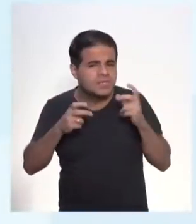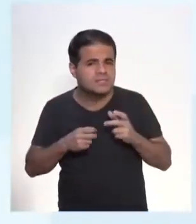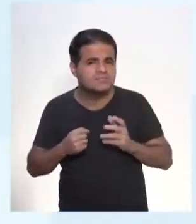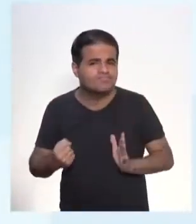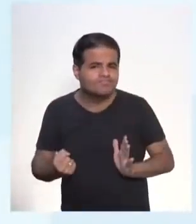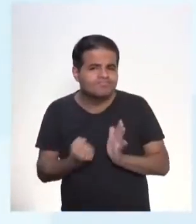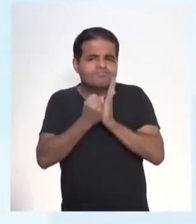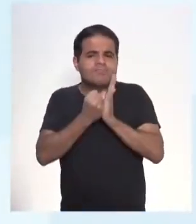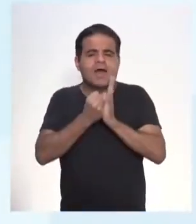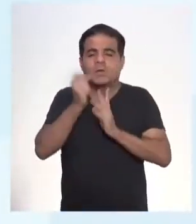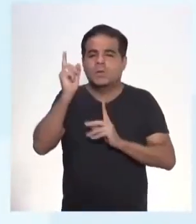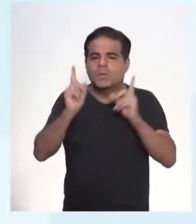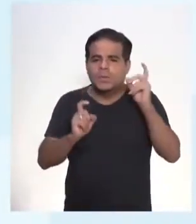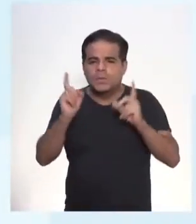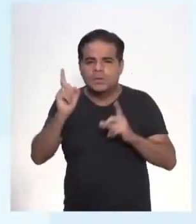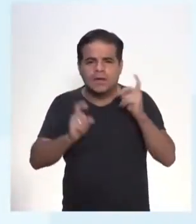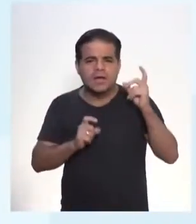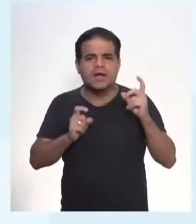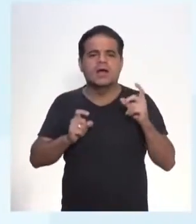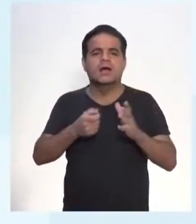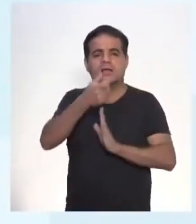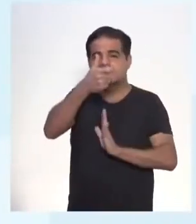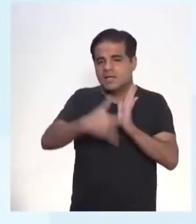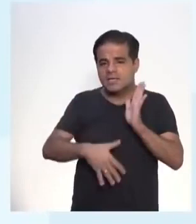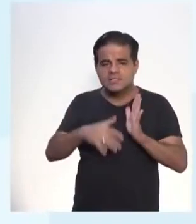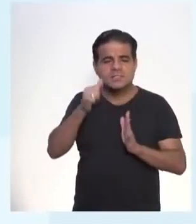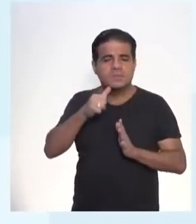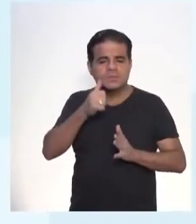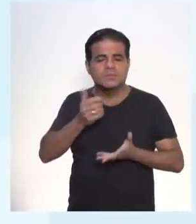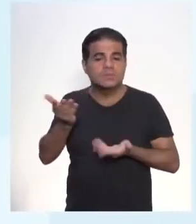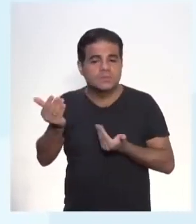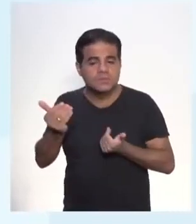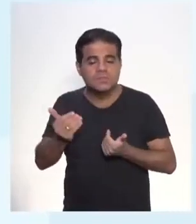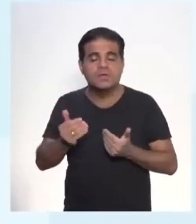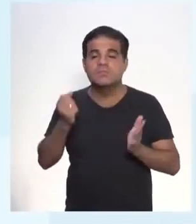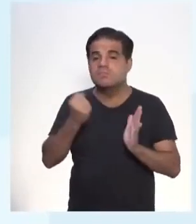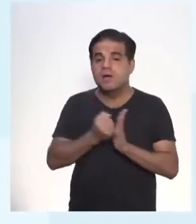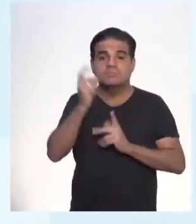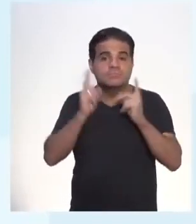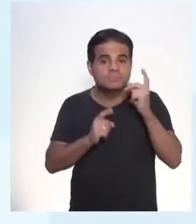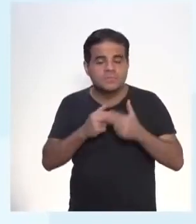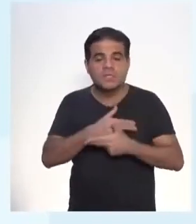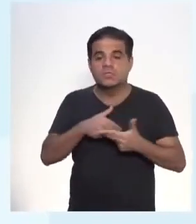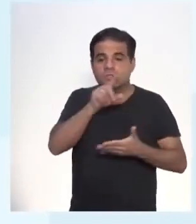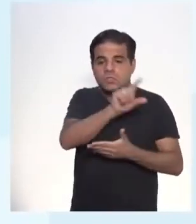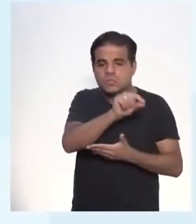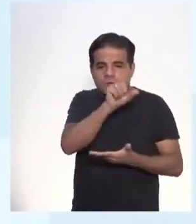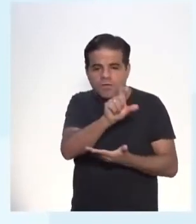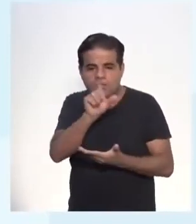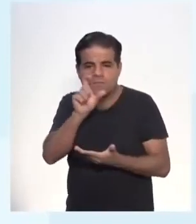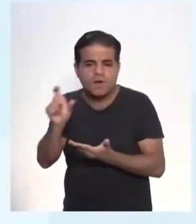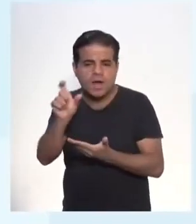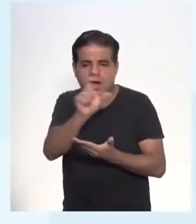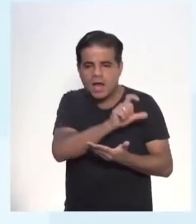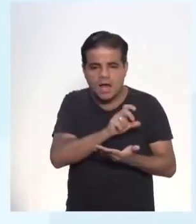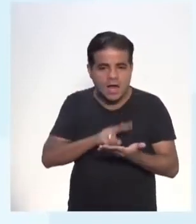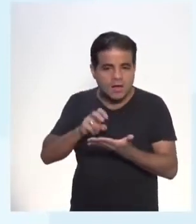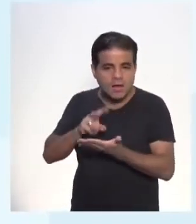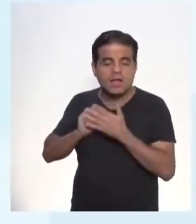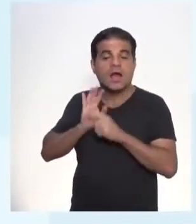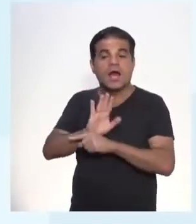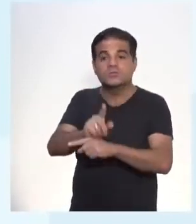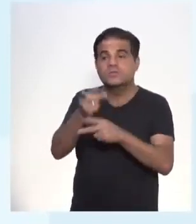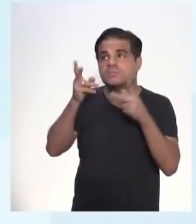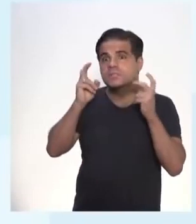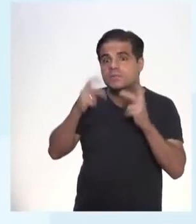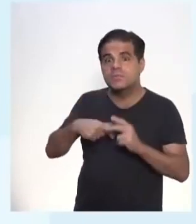de expressividade na descrição da moça? Então lembra, marcas de expressividade é aquela escolha vocabular que vai ajudar você a perceber